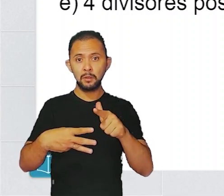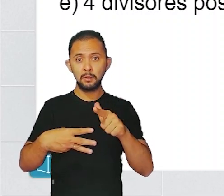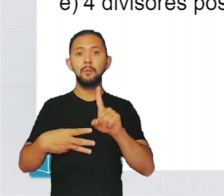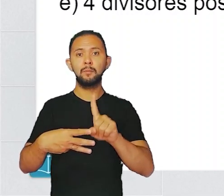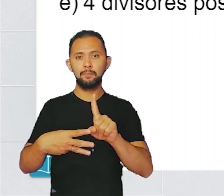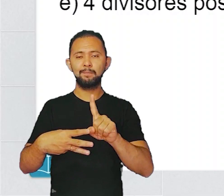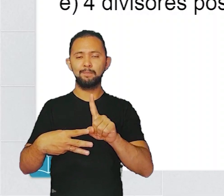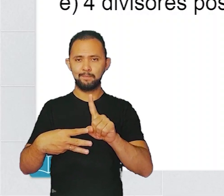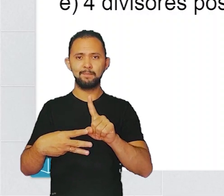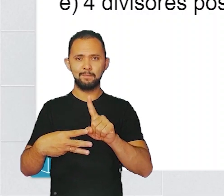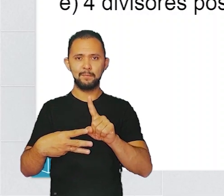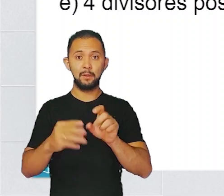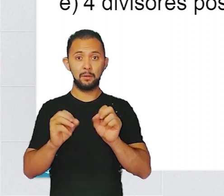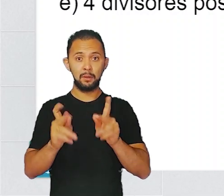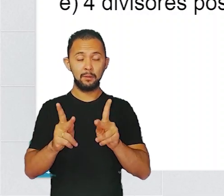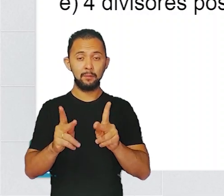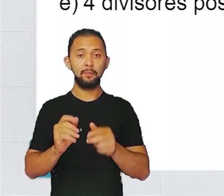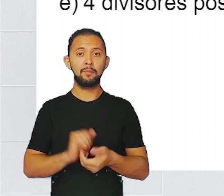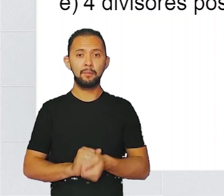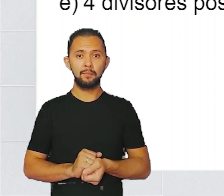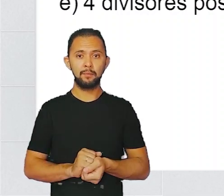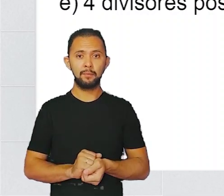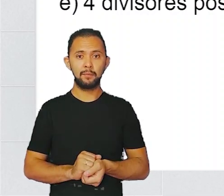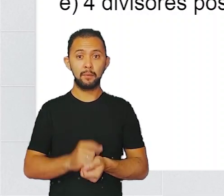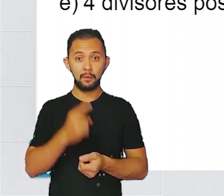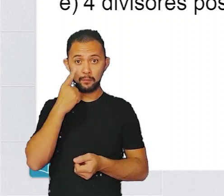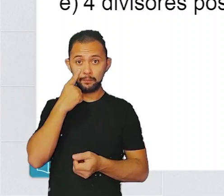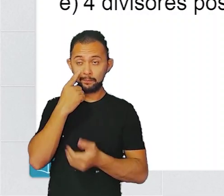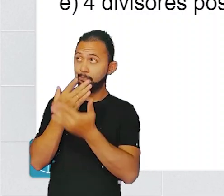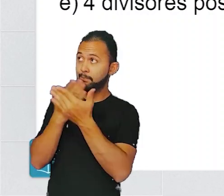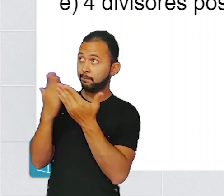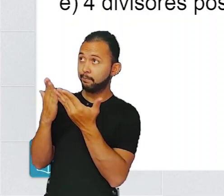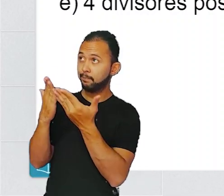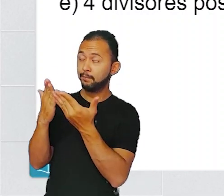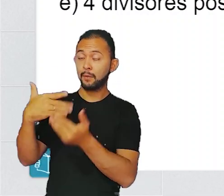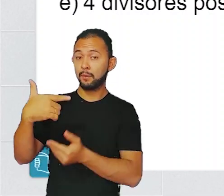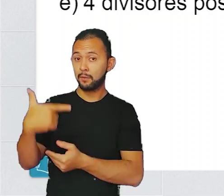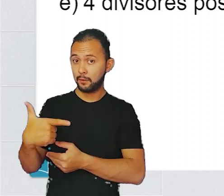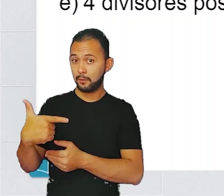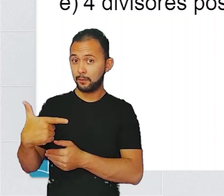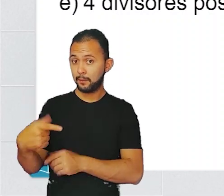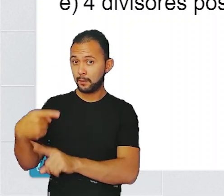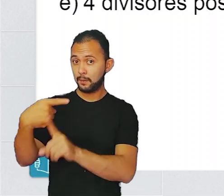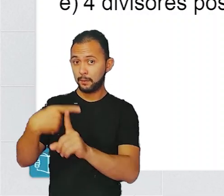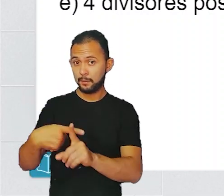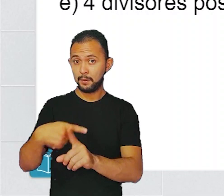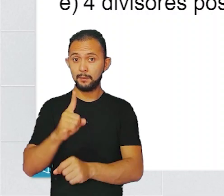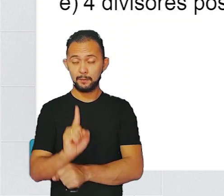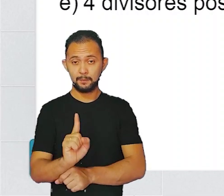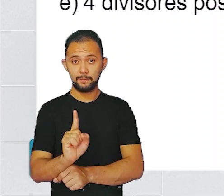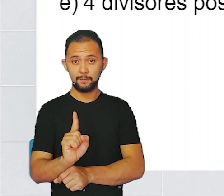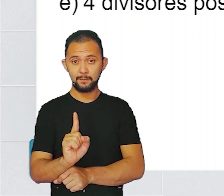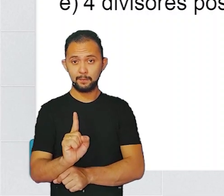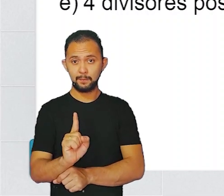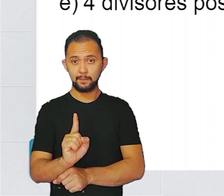É o 1. Então, o que é que nós vamos fazer? Ó, 2, soma mais 1. O